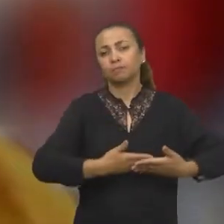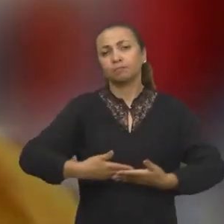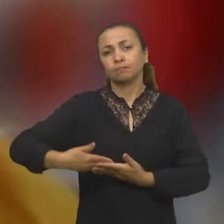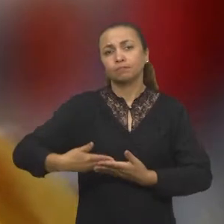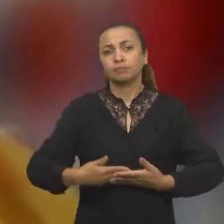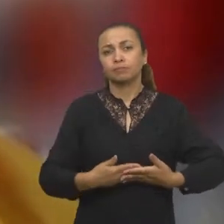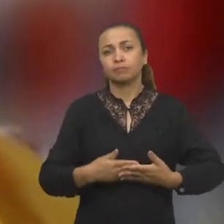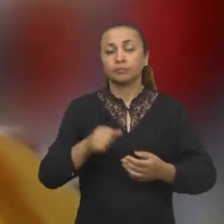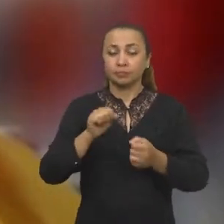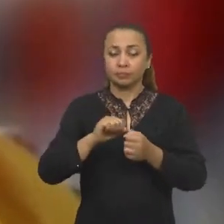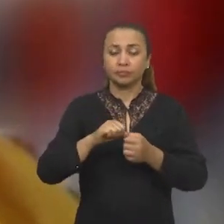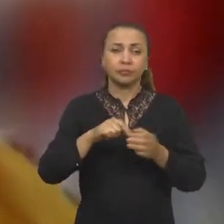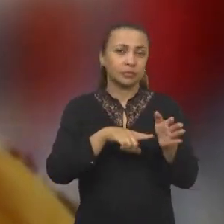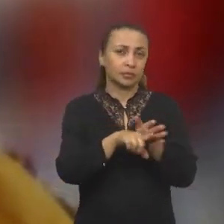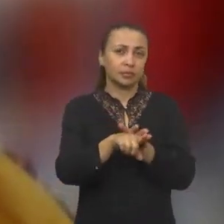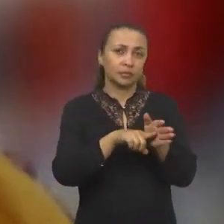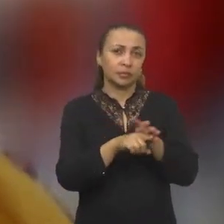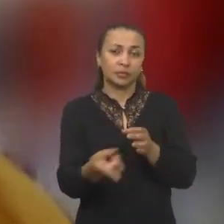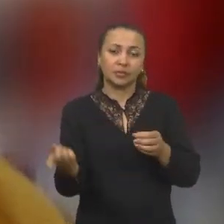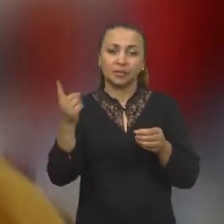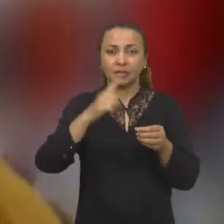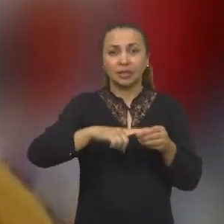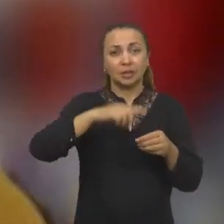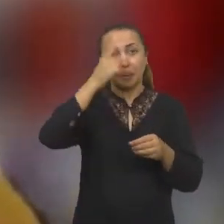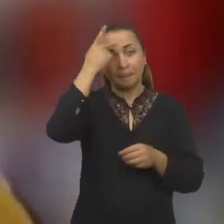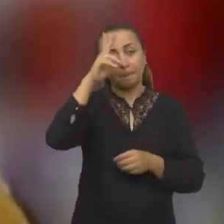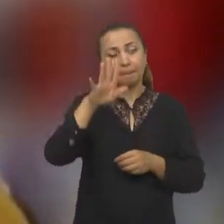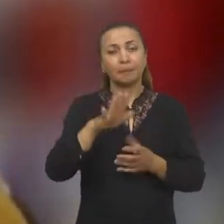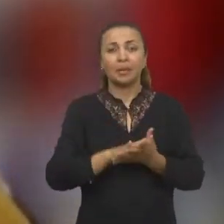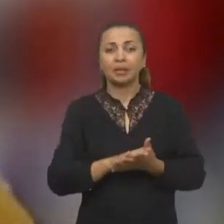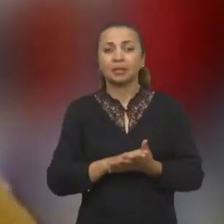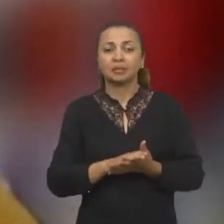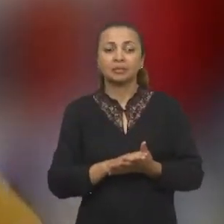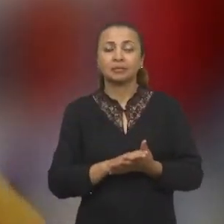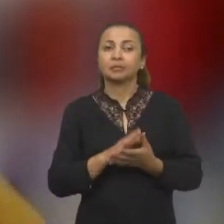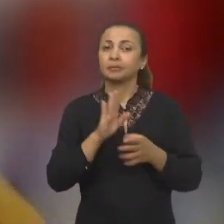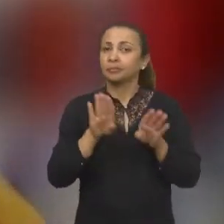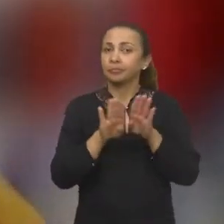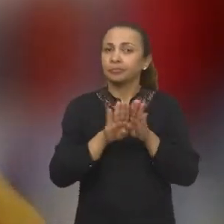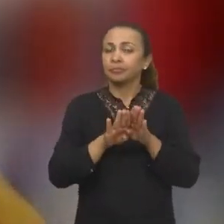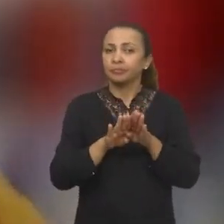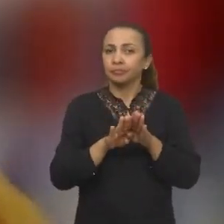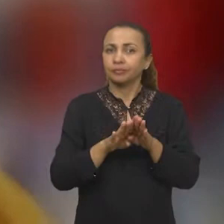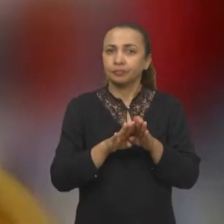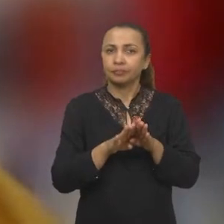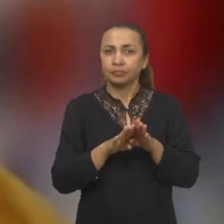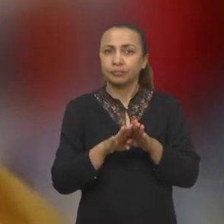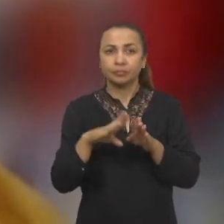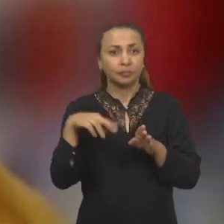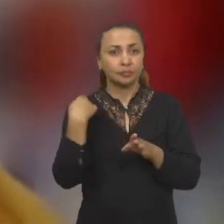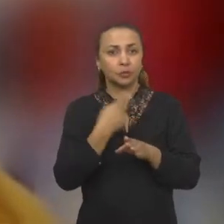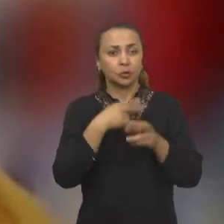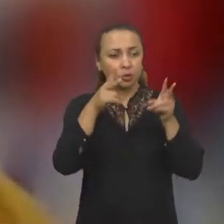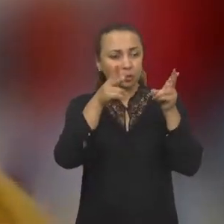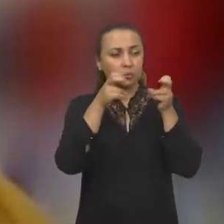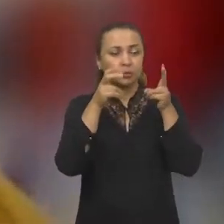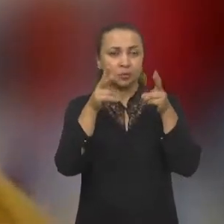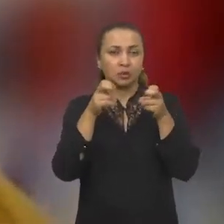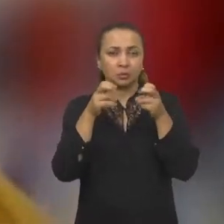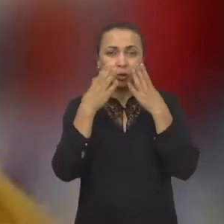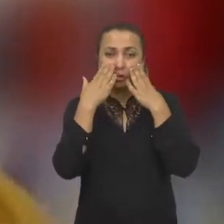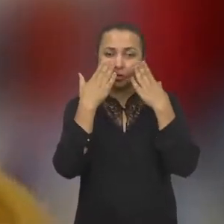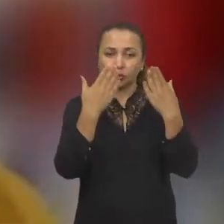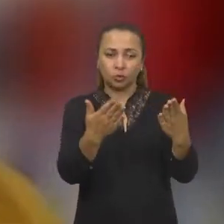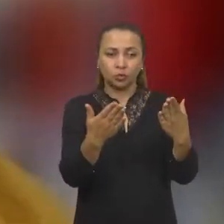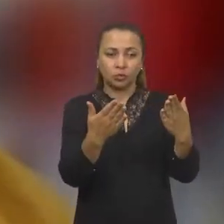também porque é muito importante que a gente conheça quais são as dificuldades dessas mulheres em amamentar, para nós, enquanto profissionais de